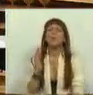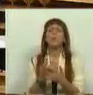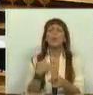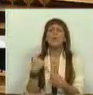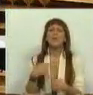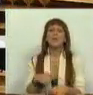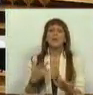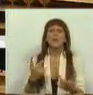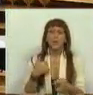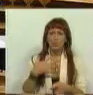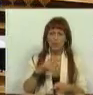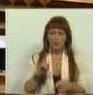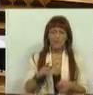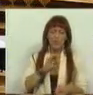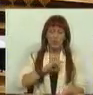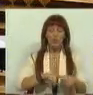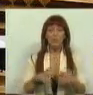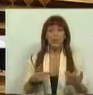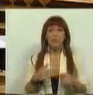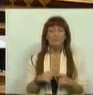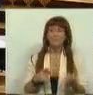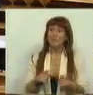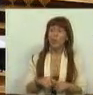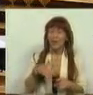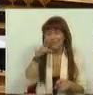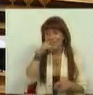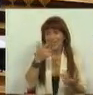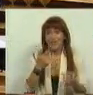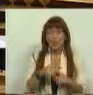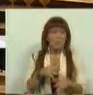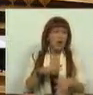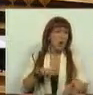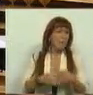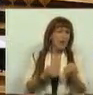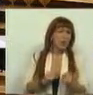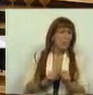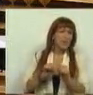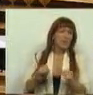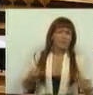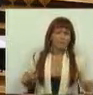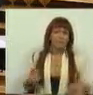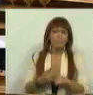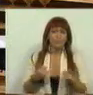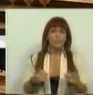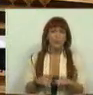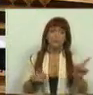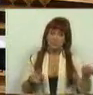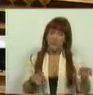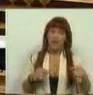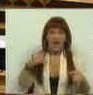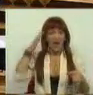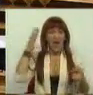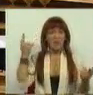que eu gostaria é que o senhor deputado ficasse triste com o maior partido da oposição, porque eu também acho